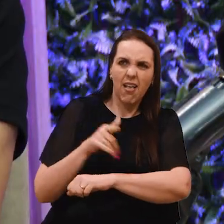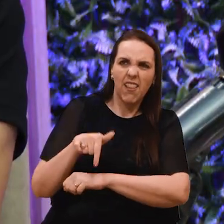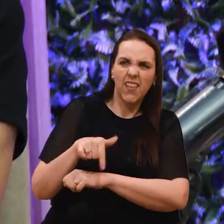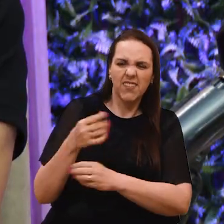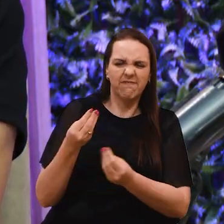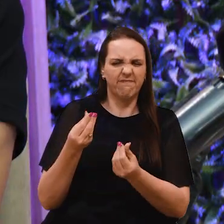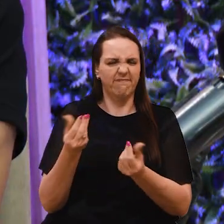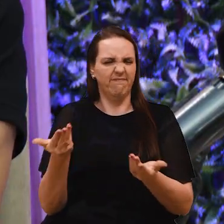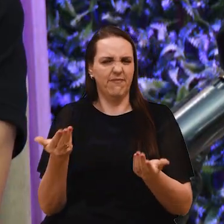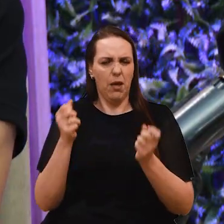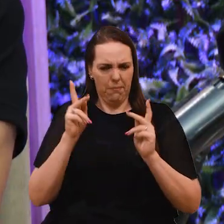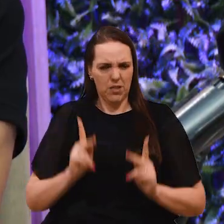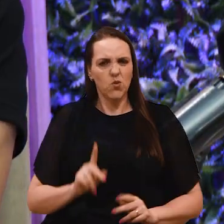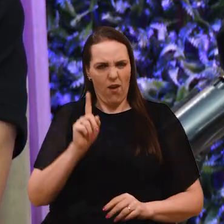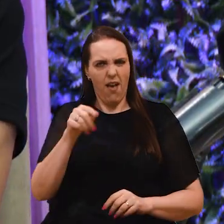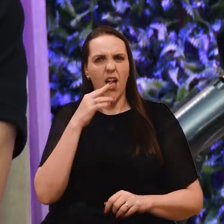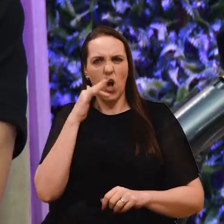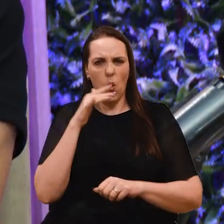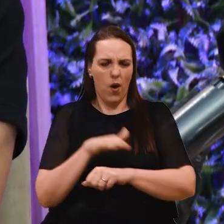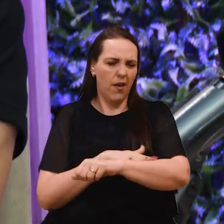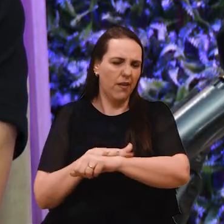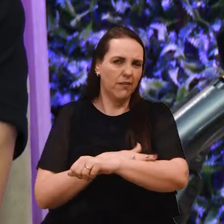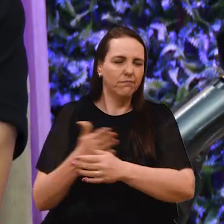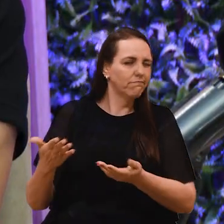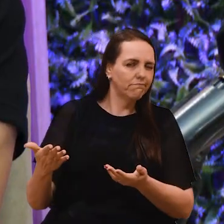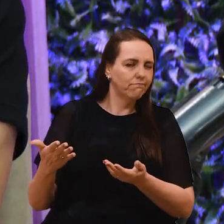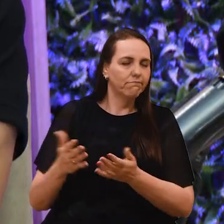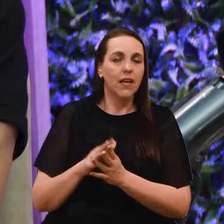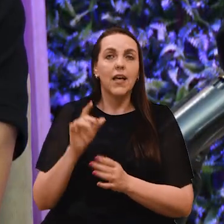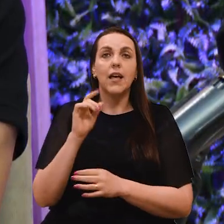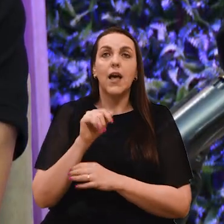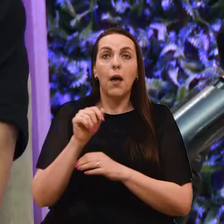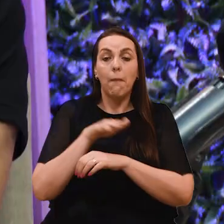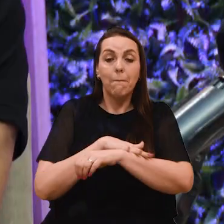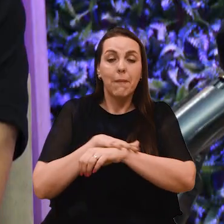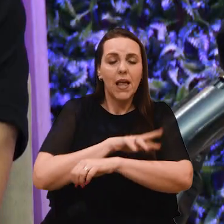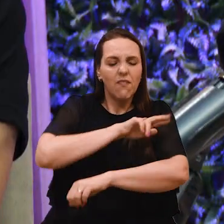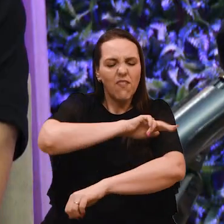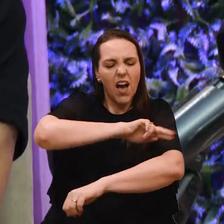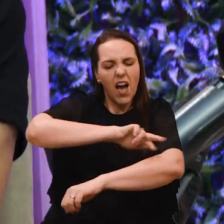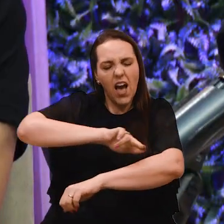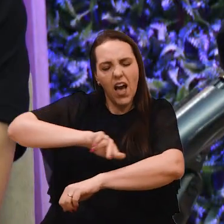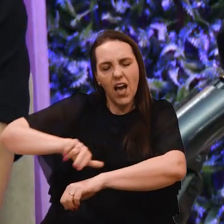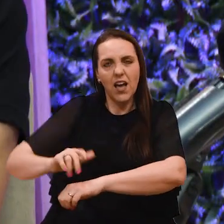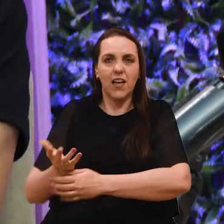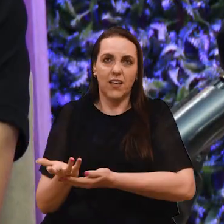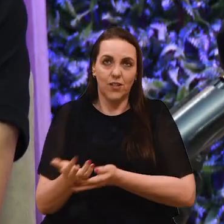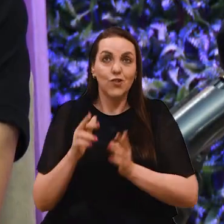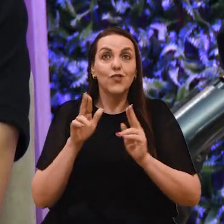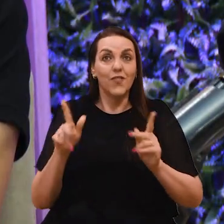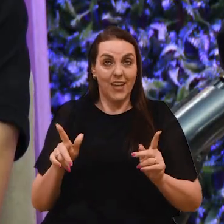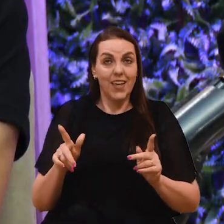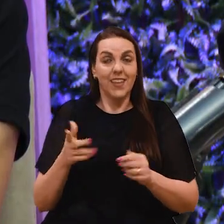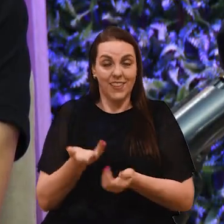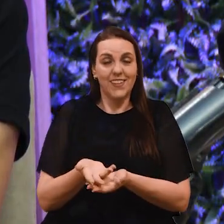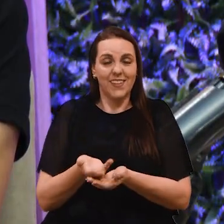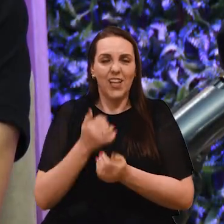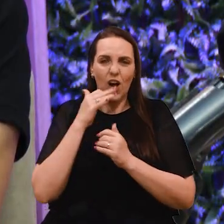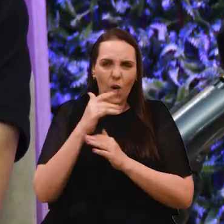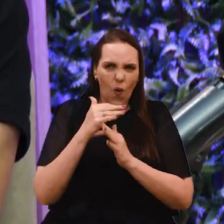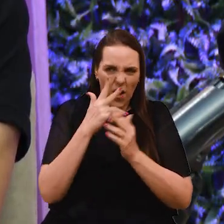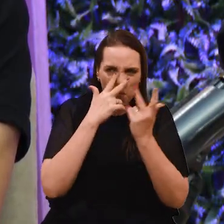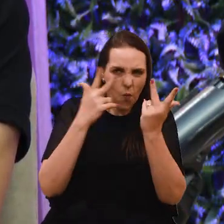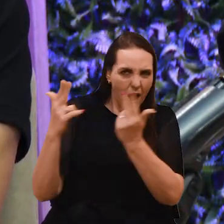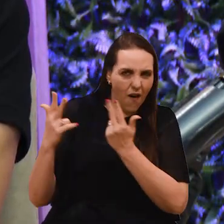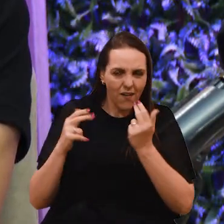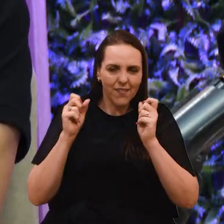cor de pele, né? E aqui a gente vê que a pele são de várias cores. Aliás, ninguém tem uma pele da mesma cor que a outra. E aqui